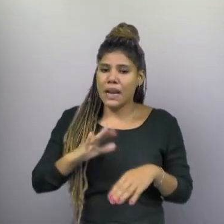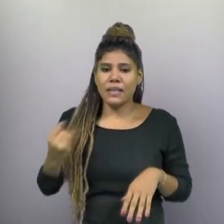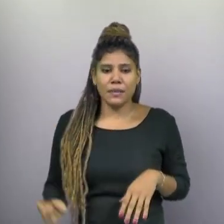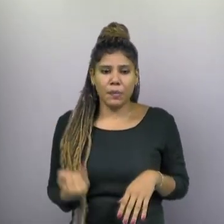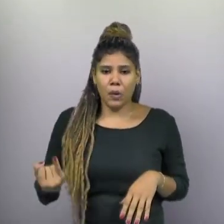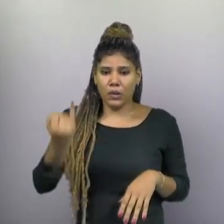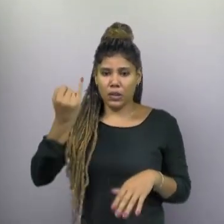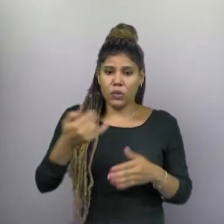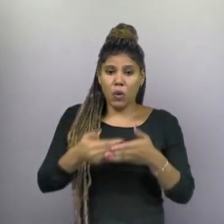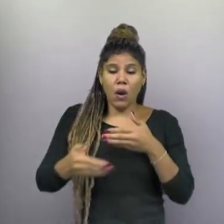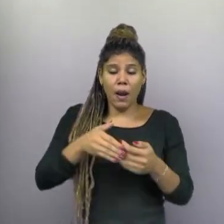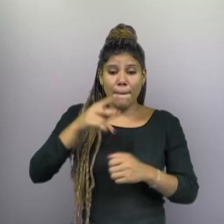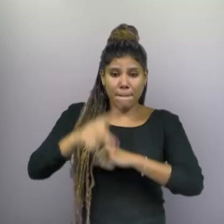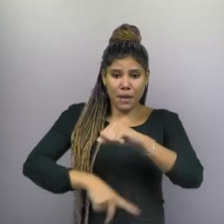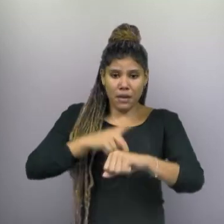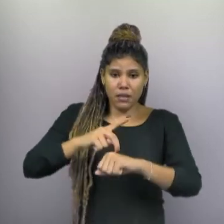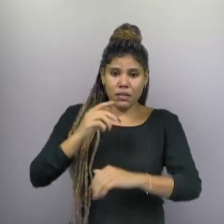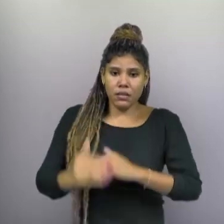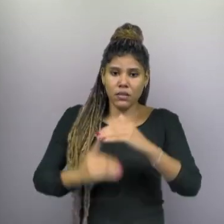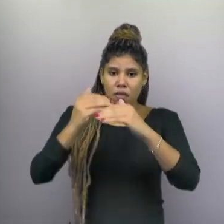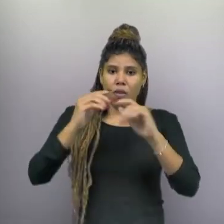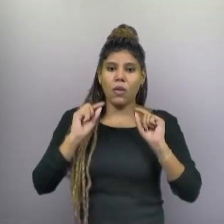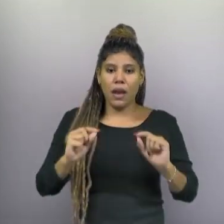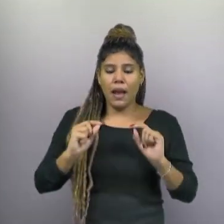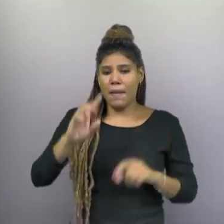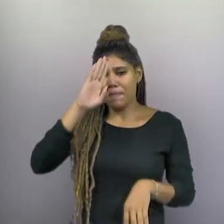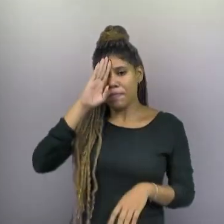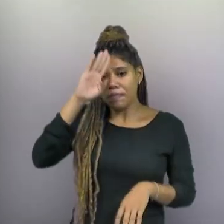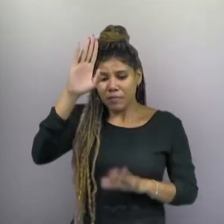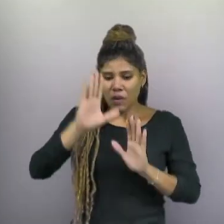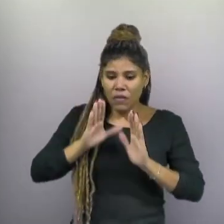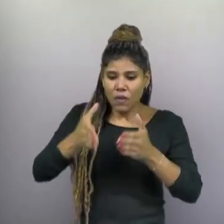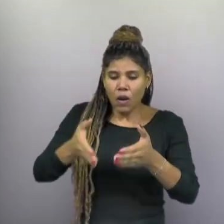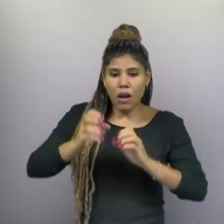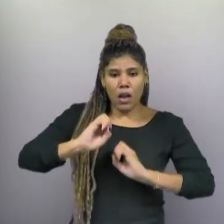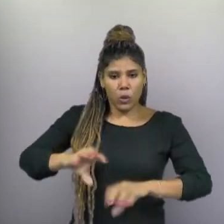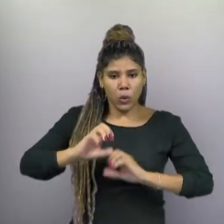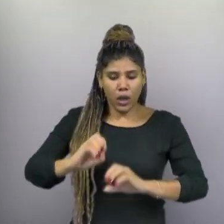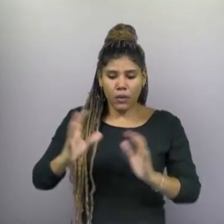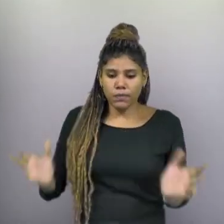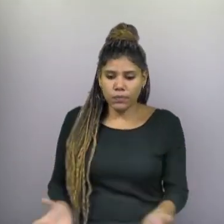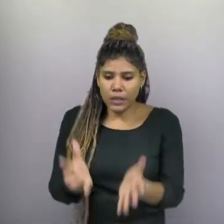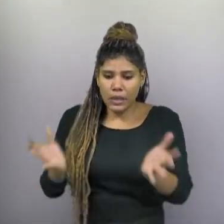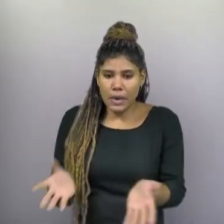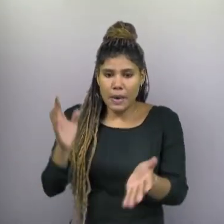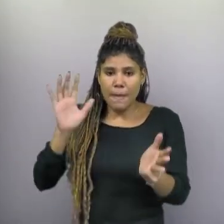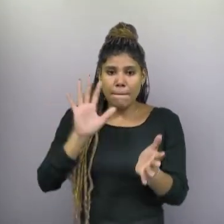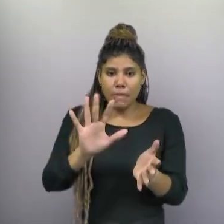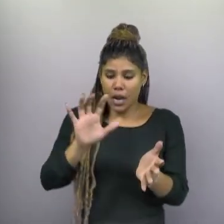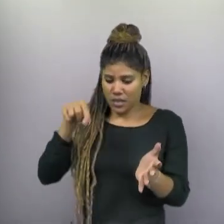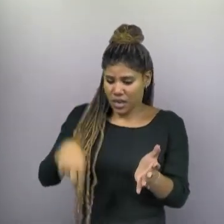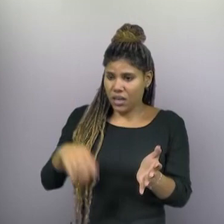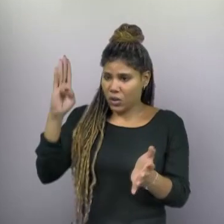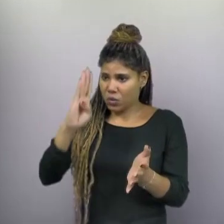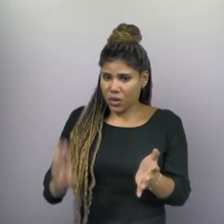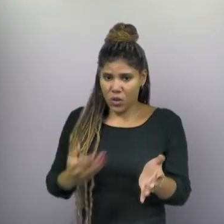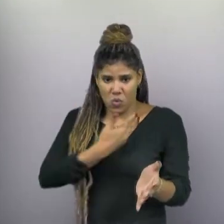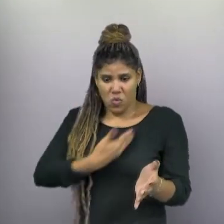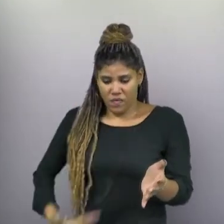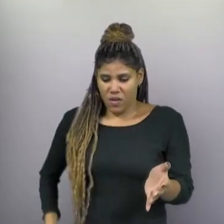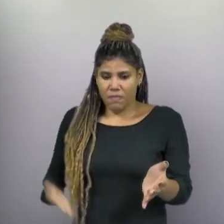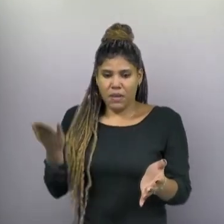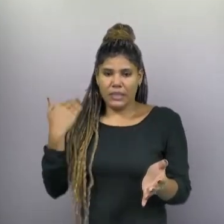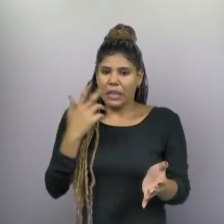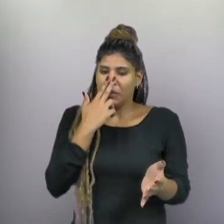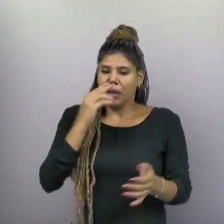se desenvolver, que é priorizar a educação do seu povo, foi tratado como subproduto, trazendo